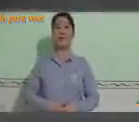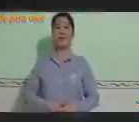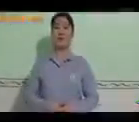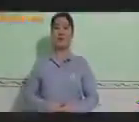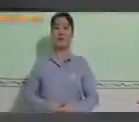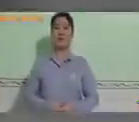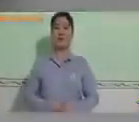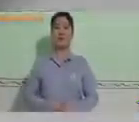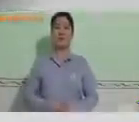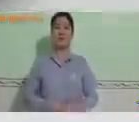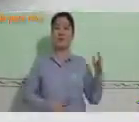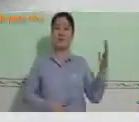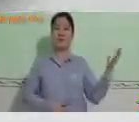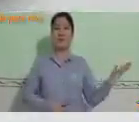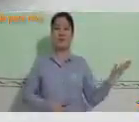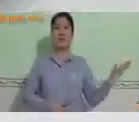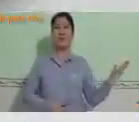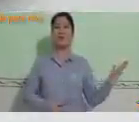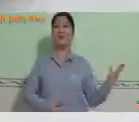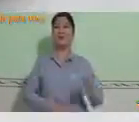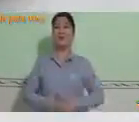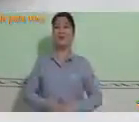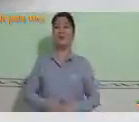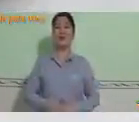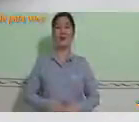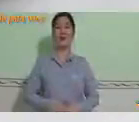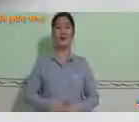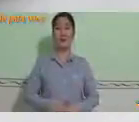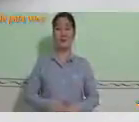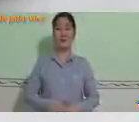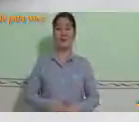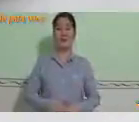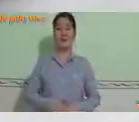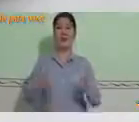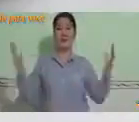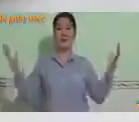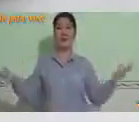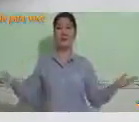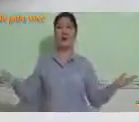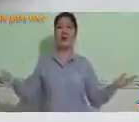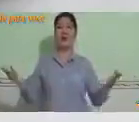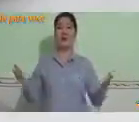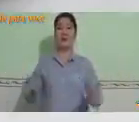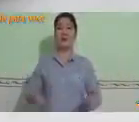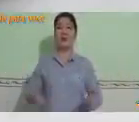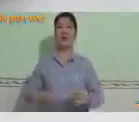ser retiradas com uso de equipamentos estéticos, vírgula, como o laser, vírgula, por exemplo.